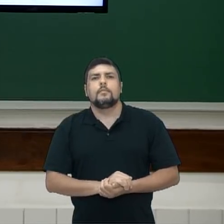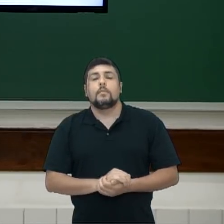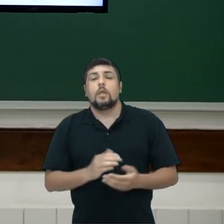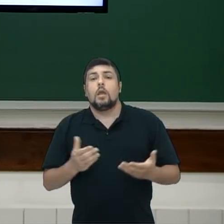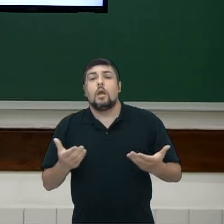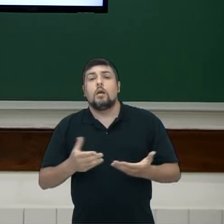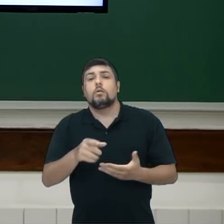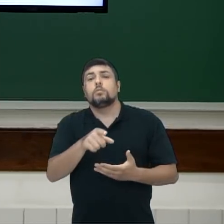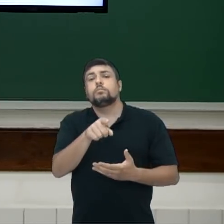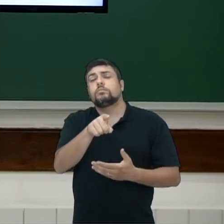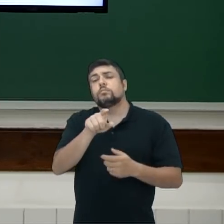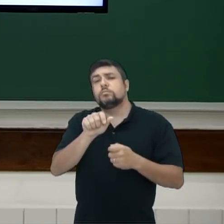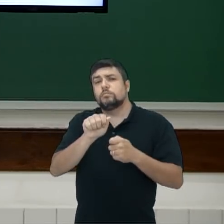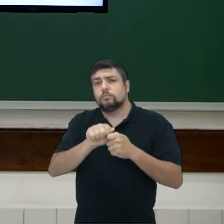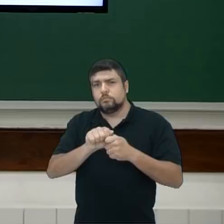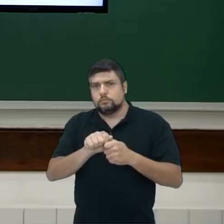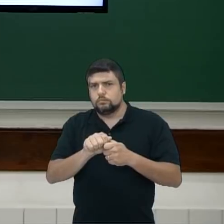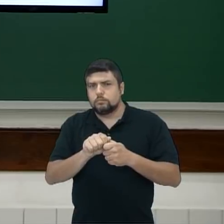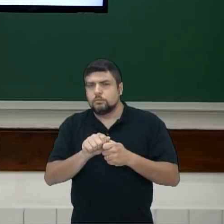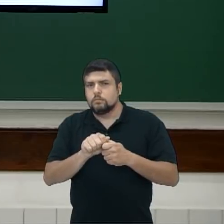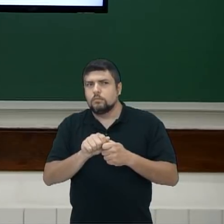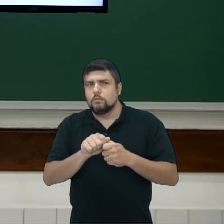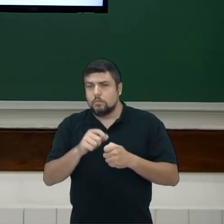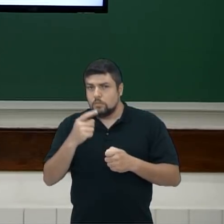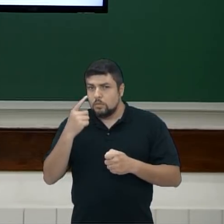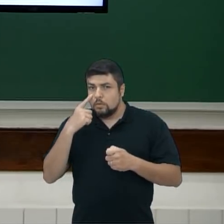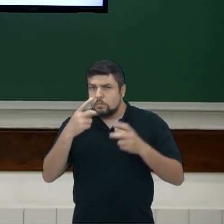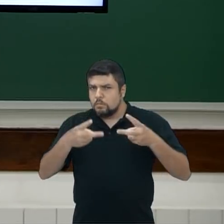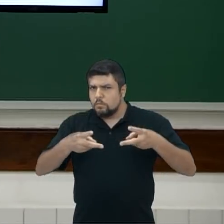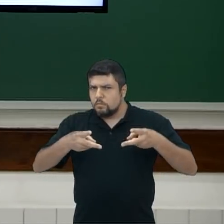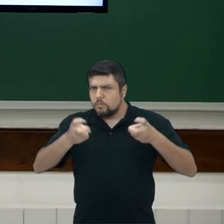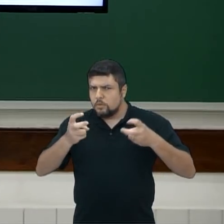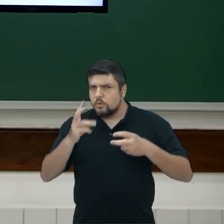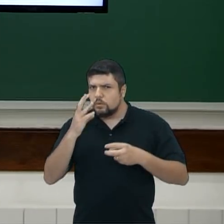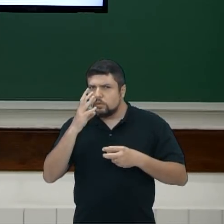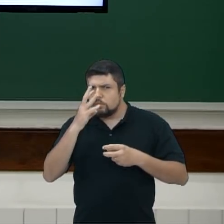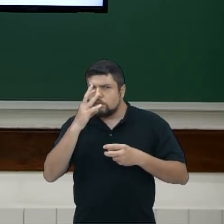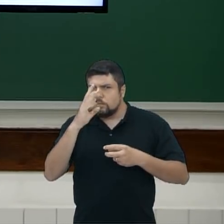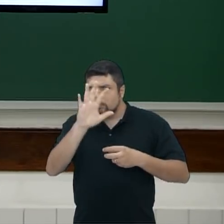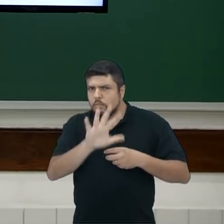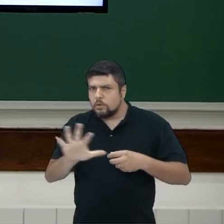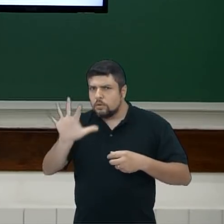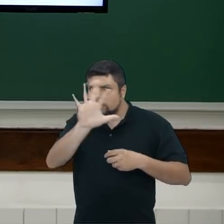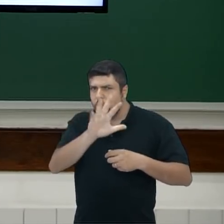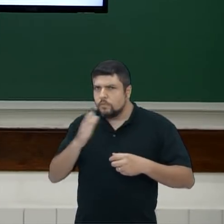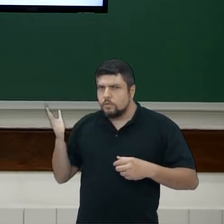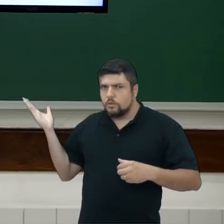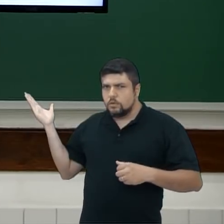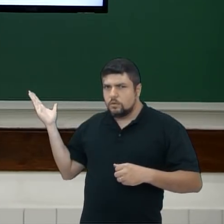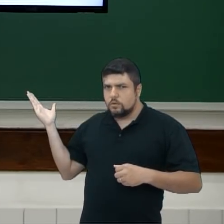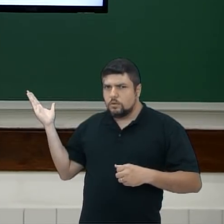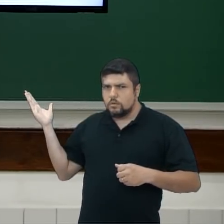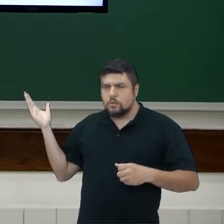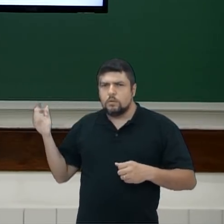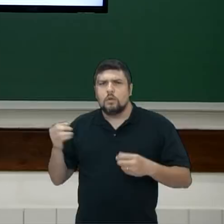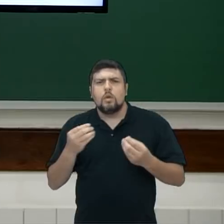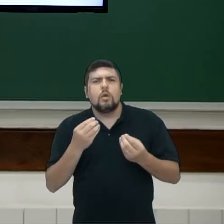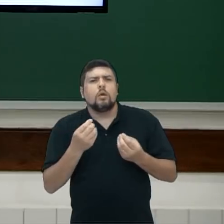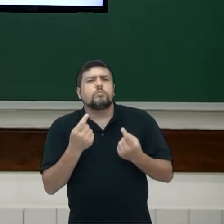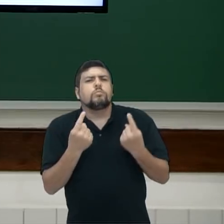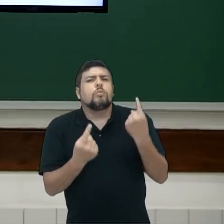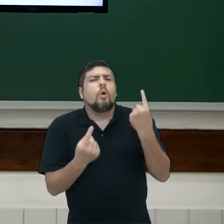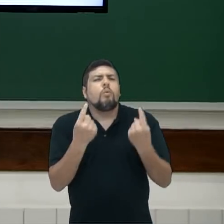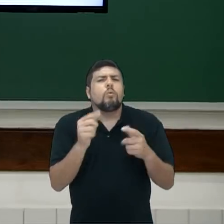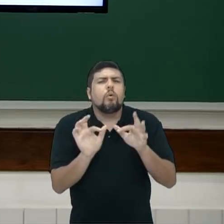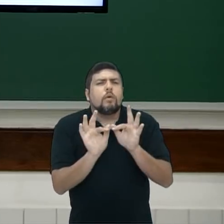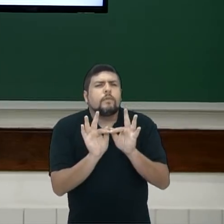você faça agora? Quero que você observe as figuras e no teu caderno você vai escrever que provérbio você acha que é esse a